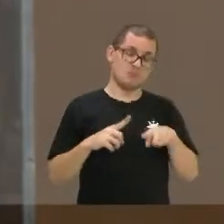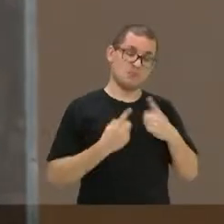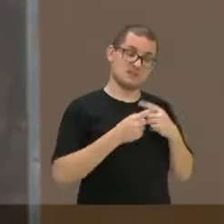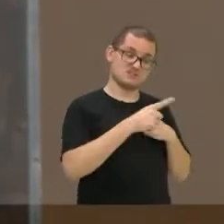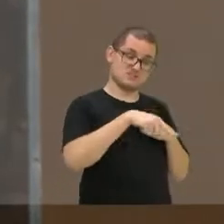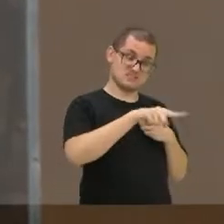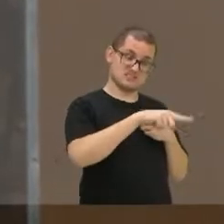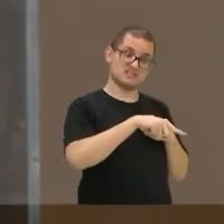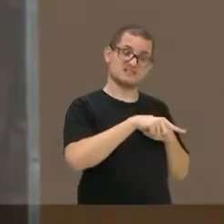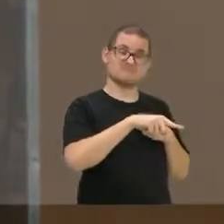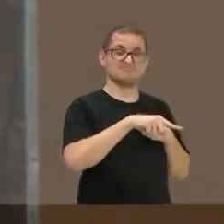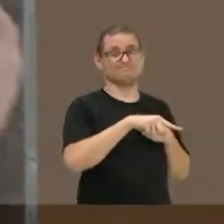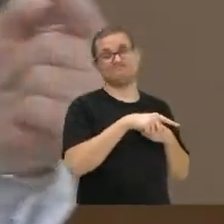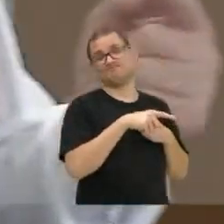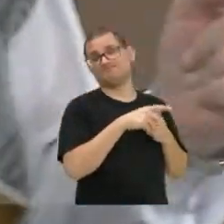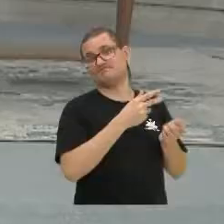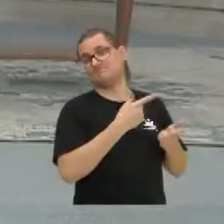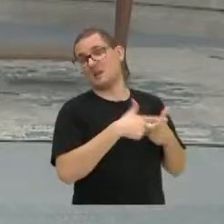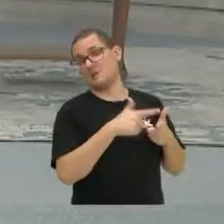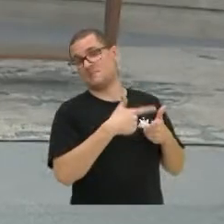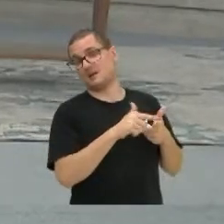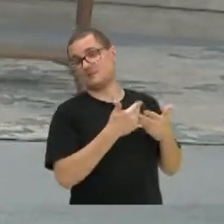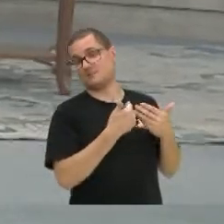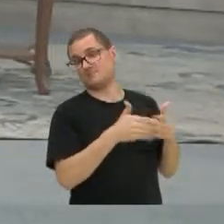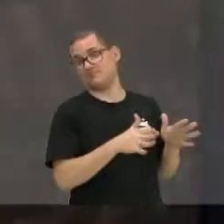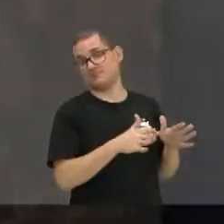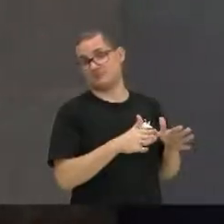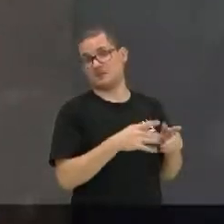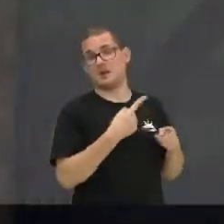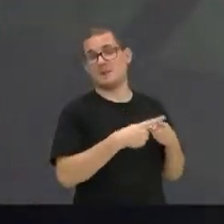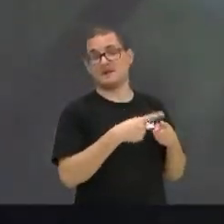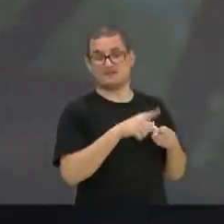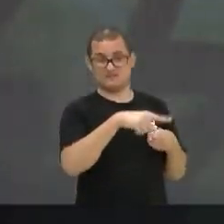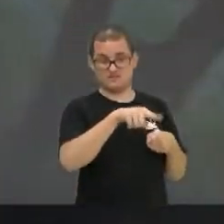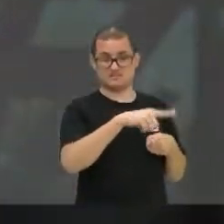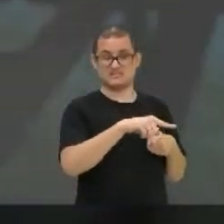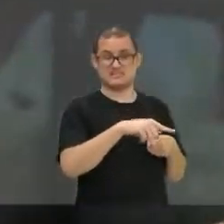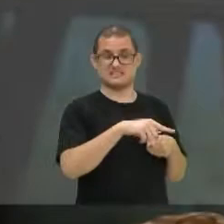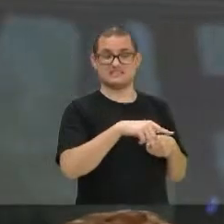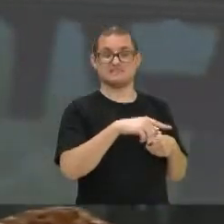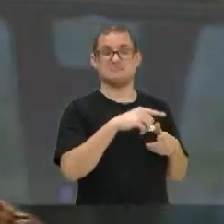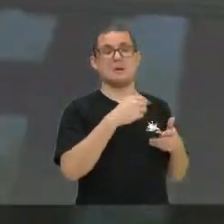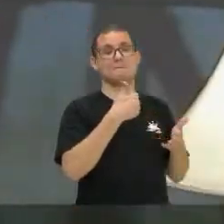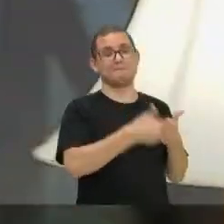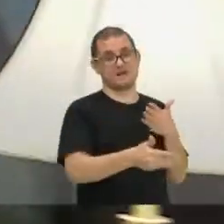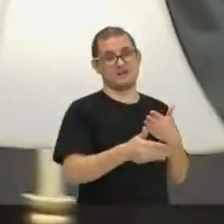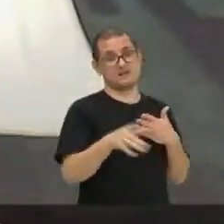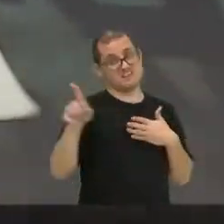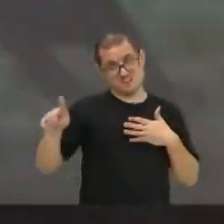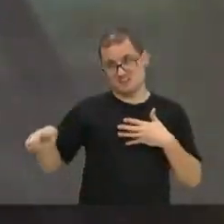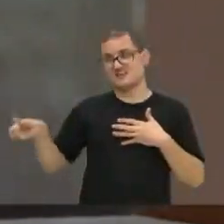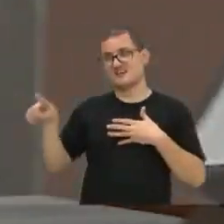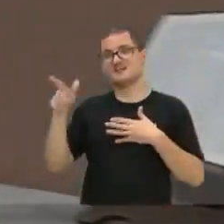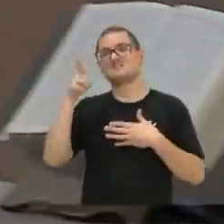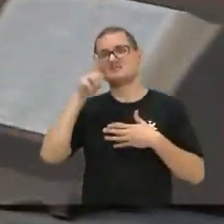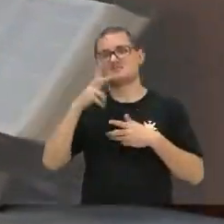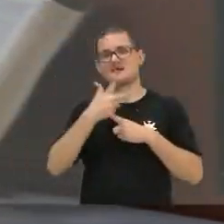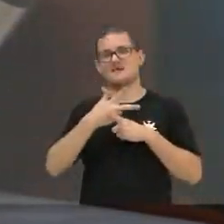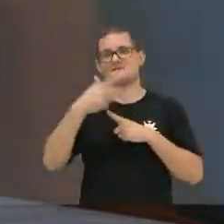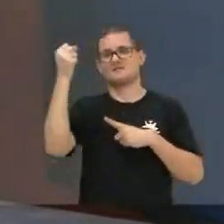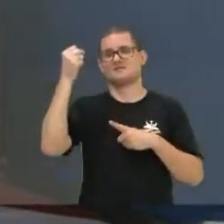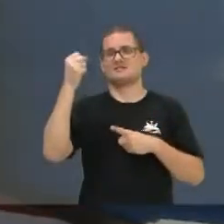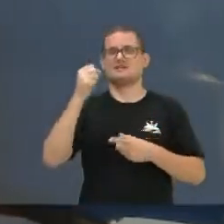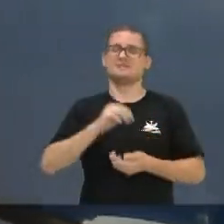chegar e cristãs a vitória chega e vamos o